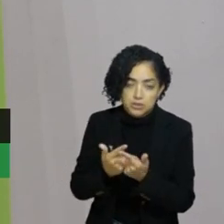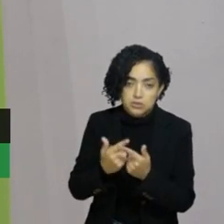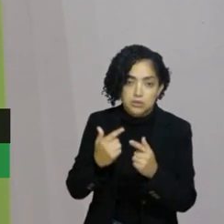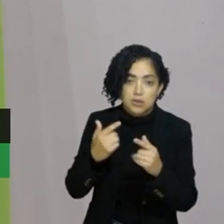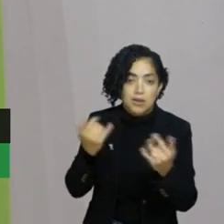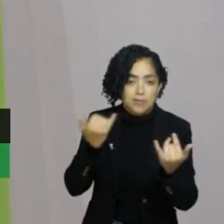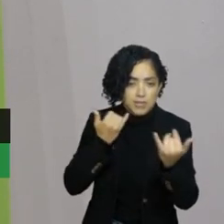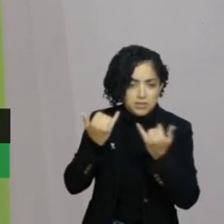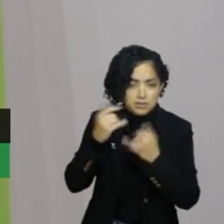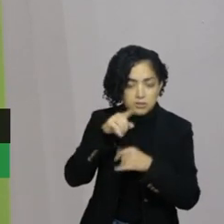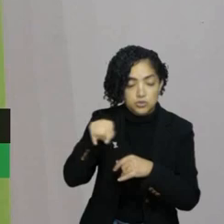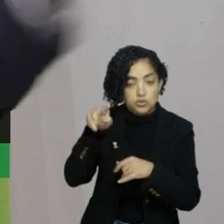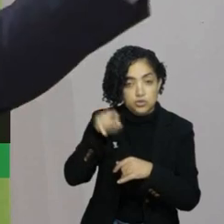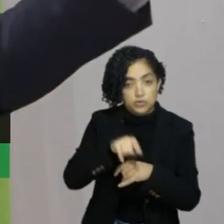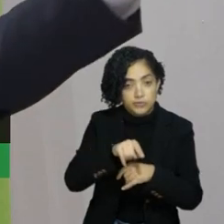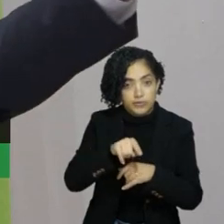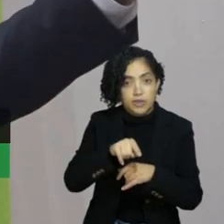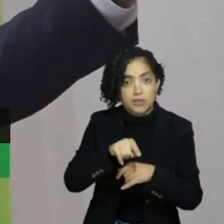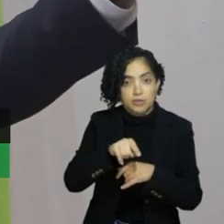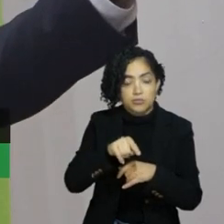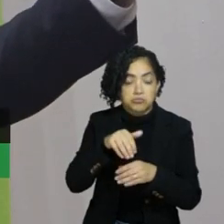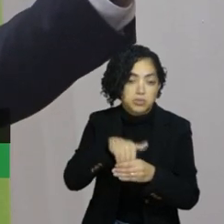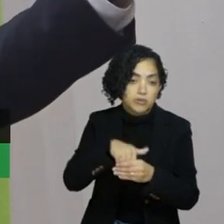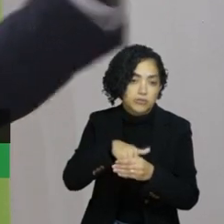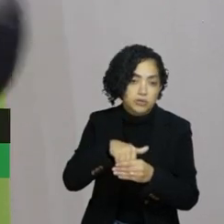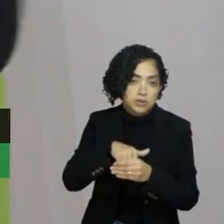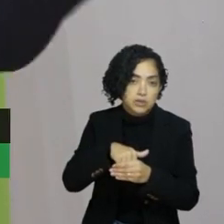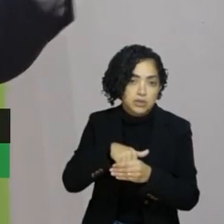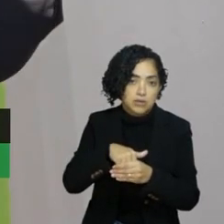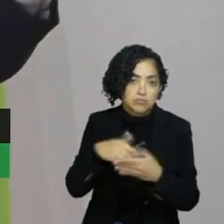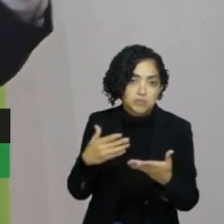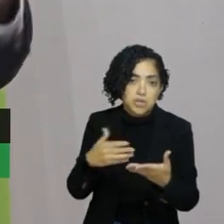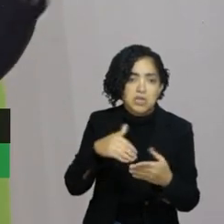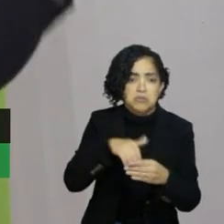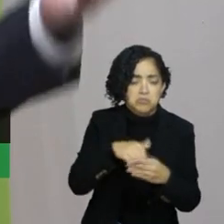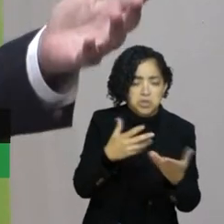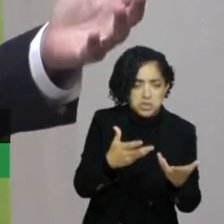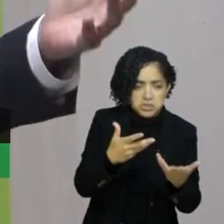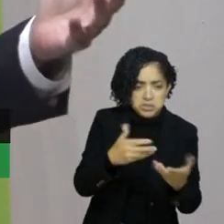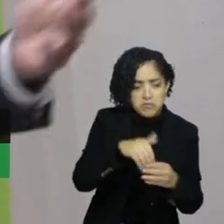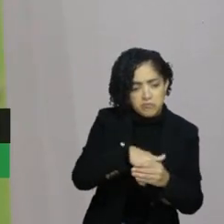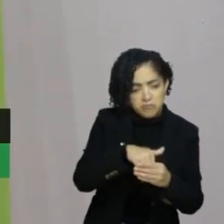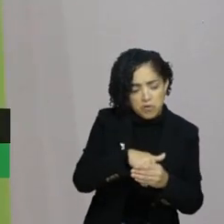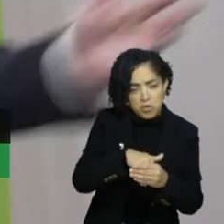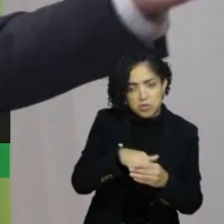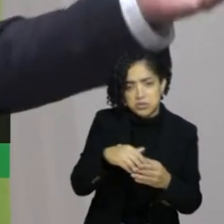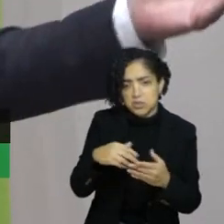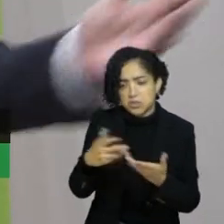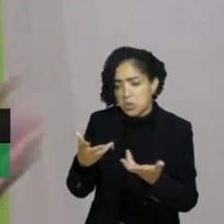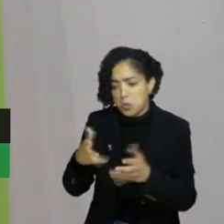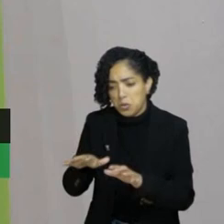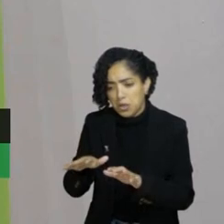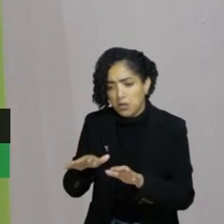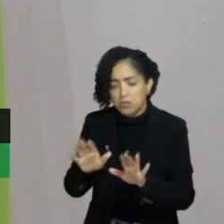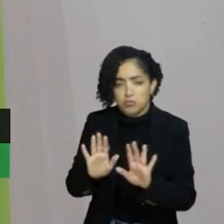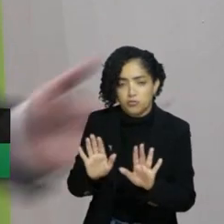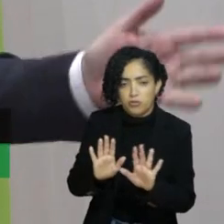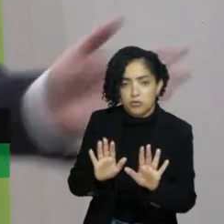veto para votar. Quem quiser votar, vota. Quem não quiser votar, não vota. Mas não fique